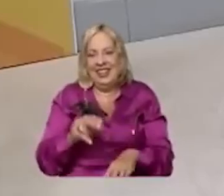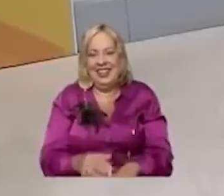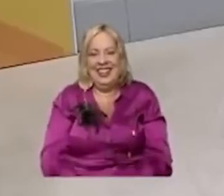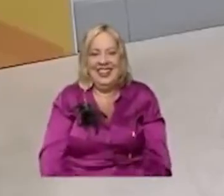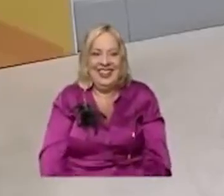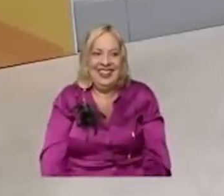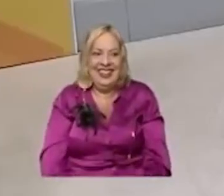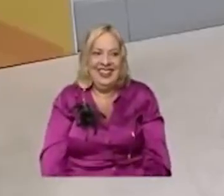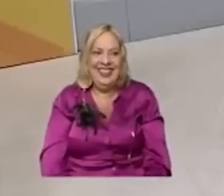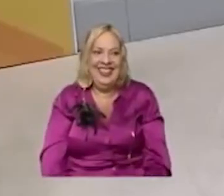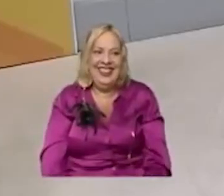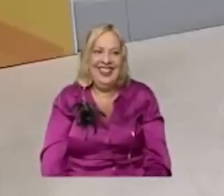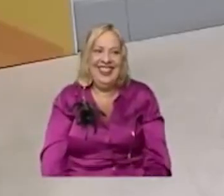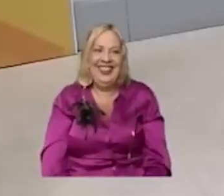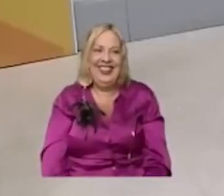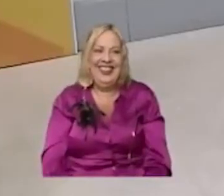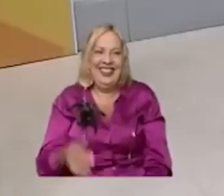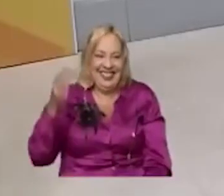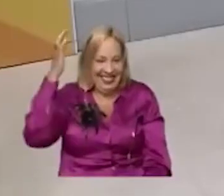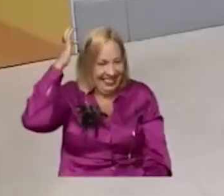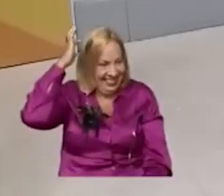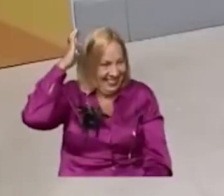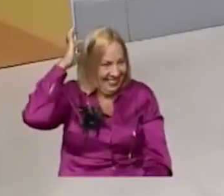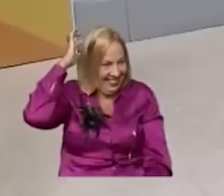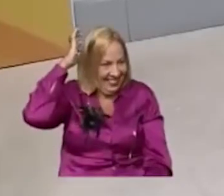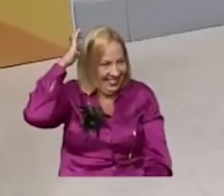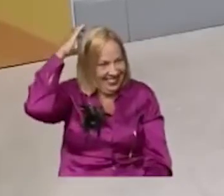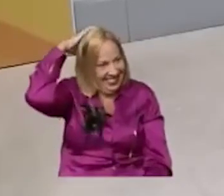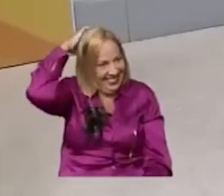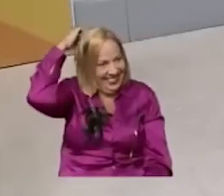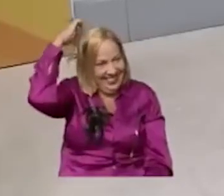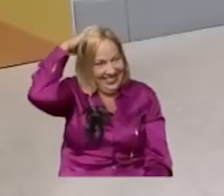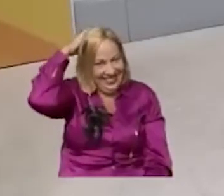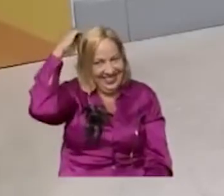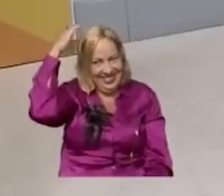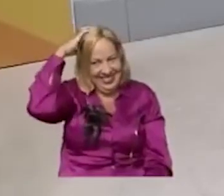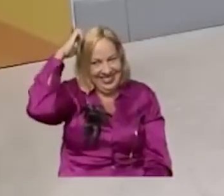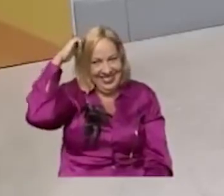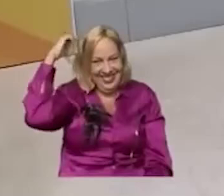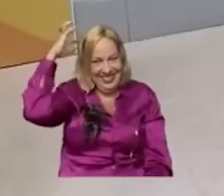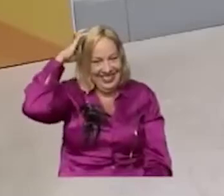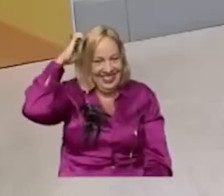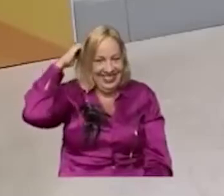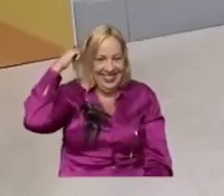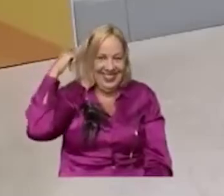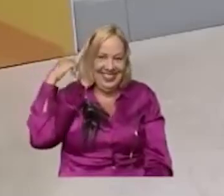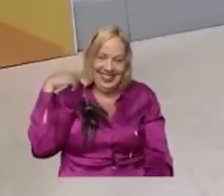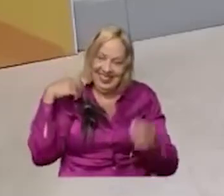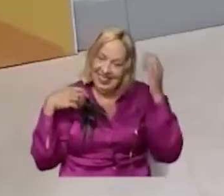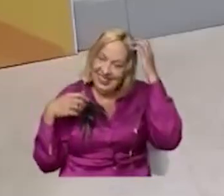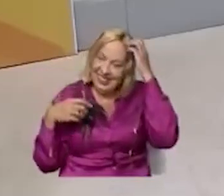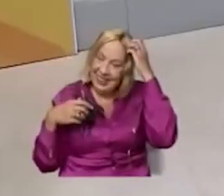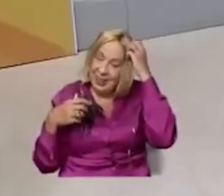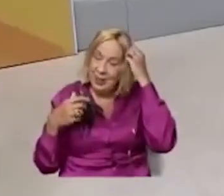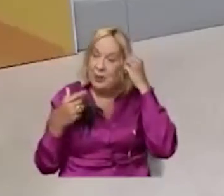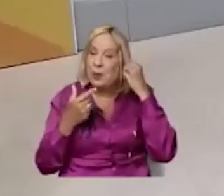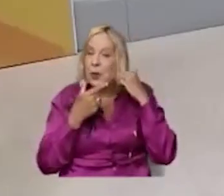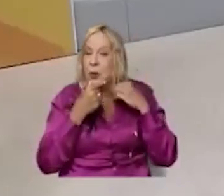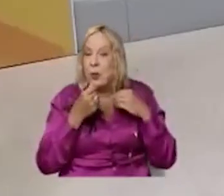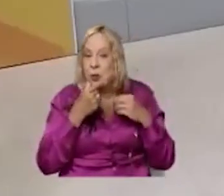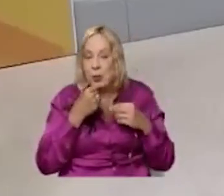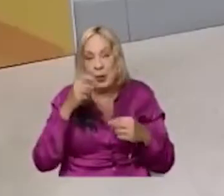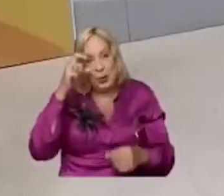Por instantes ficamos aqui na expectativa, mas deu tudo certo no fim das contas.